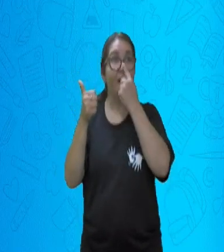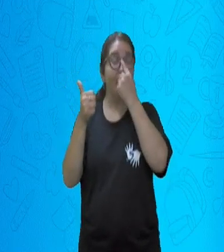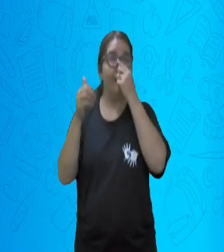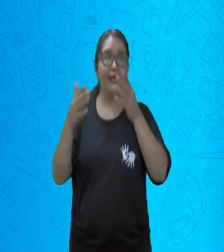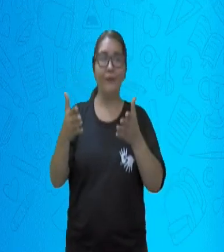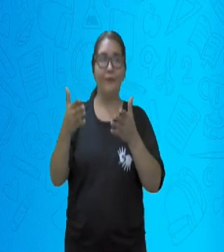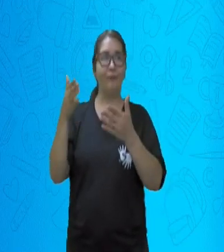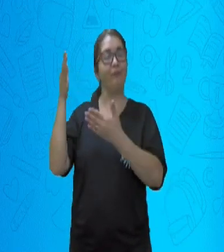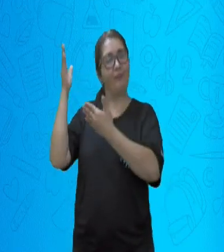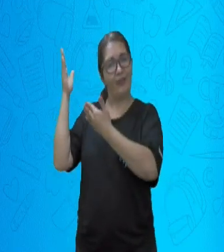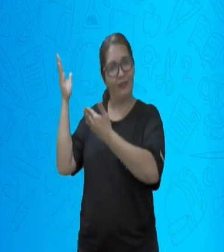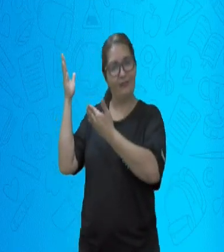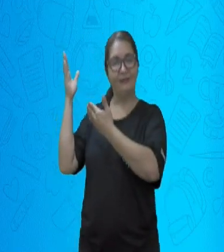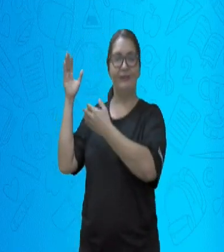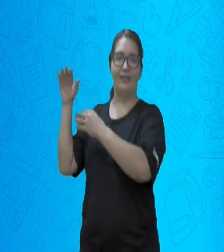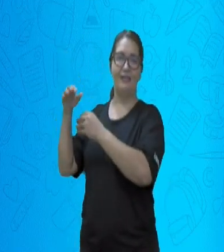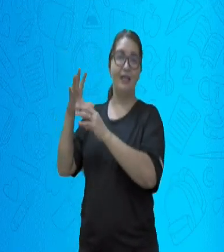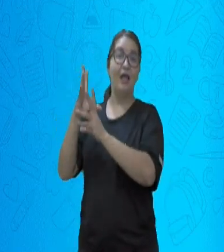2.368 é igual a